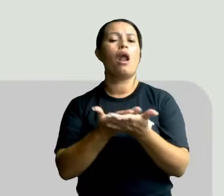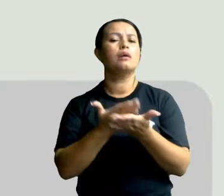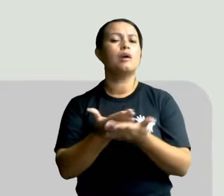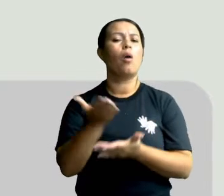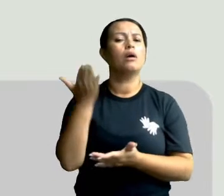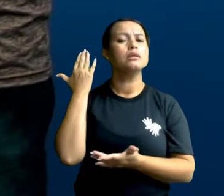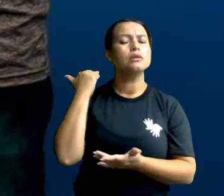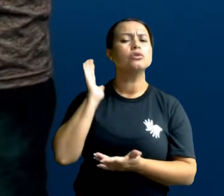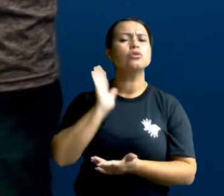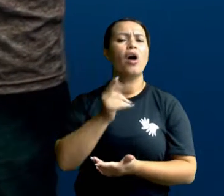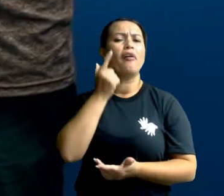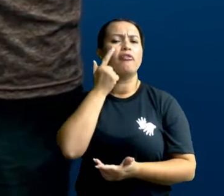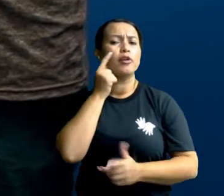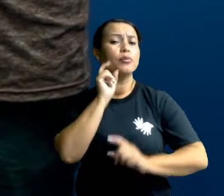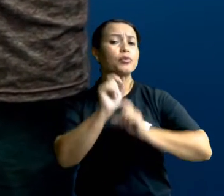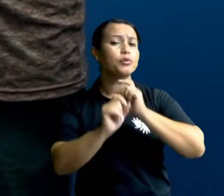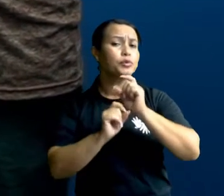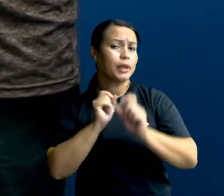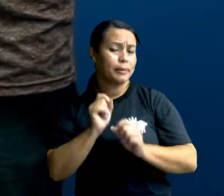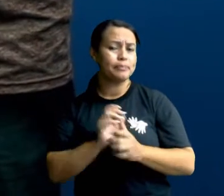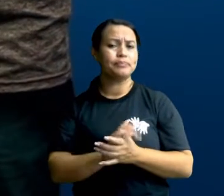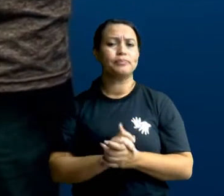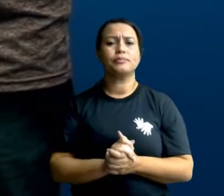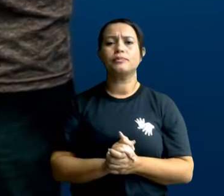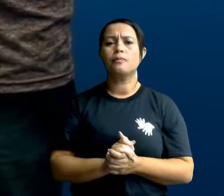aulas anteriores, a gente viu que